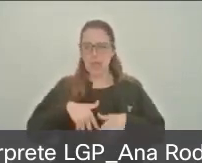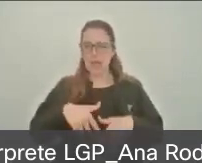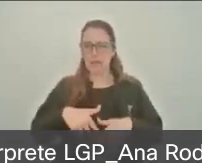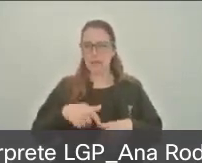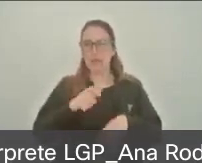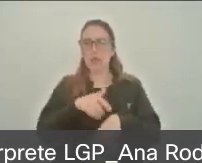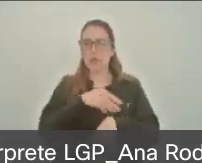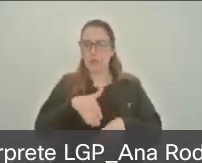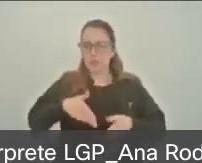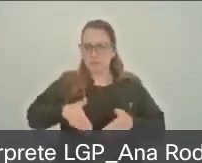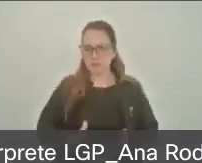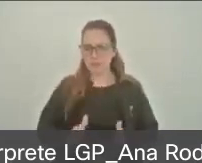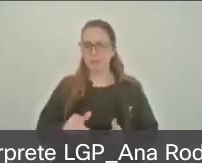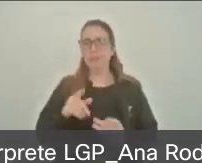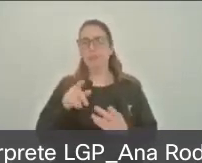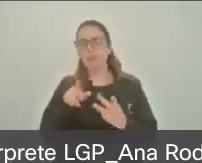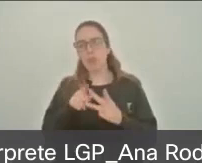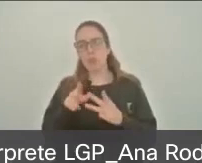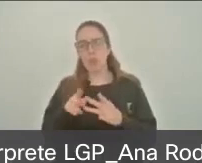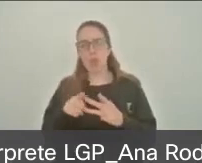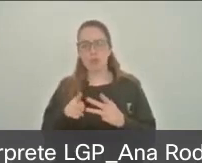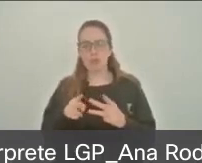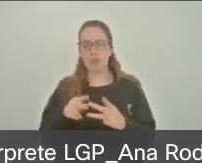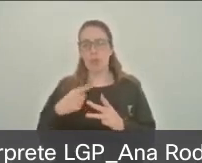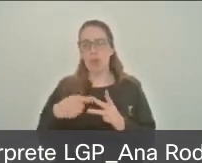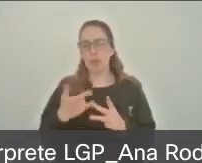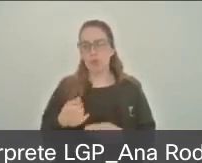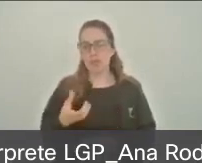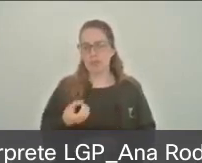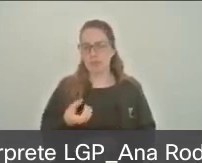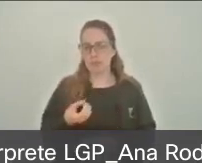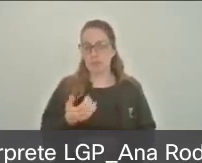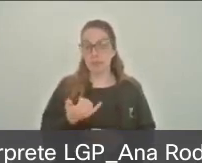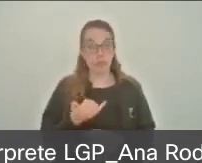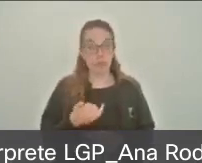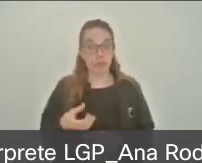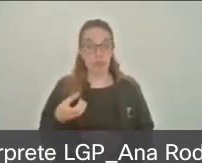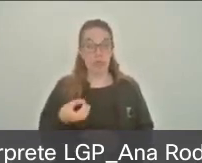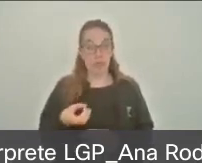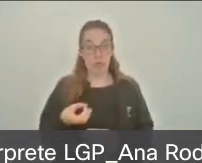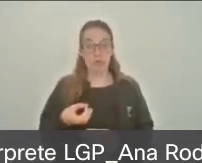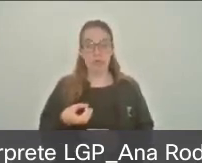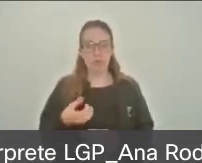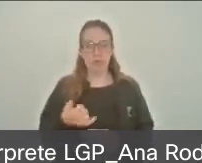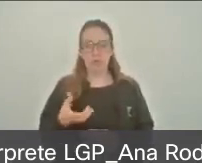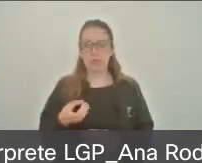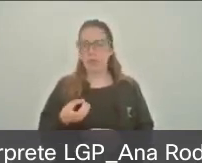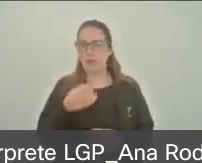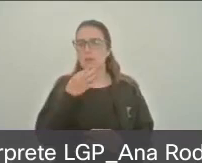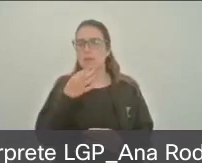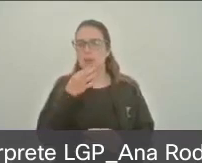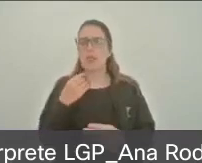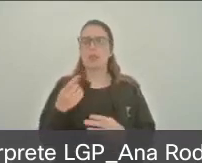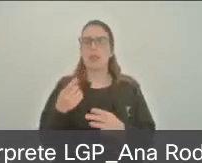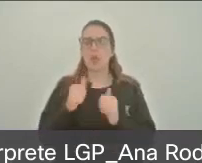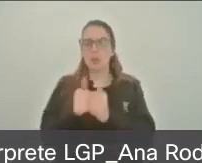parto, e os 2 restantes, já de 2019, que versavam sobre o acompanhamento em serviços de urgência do